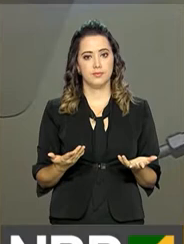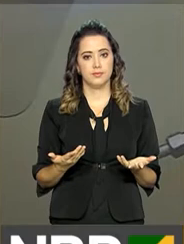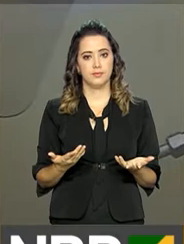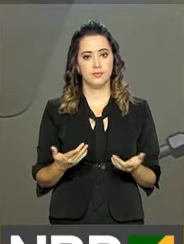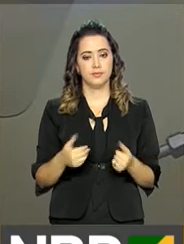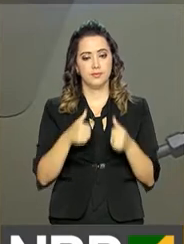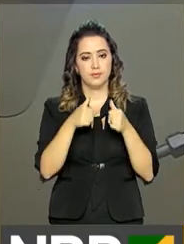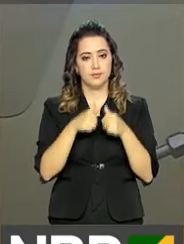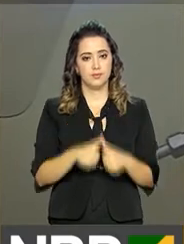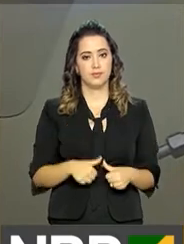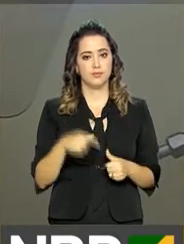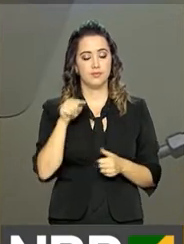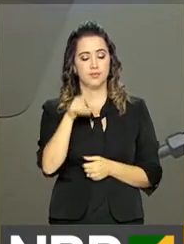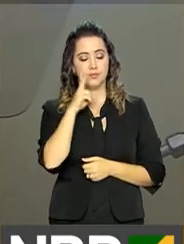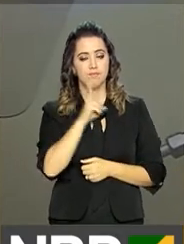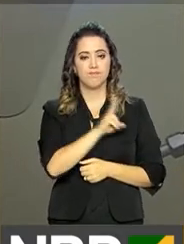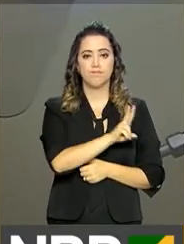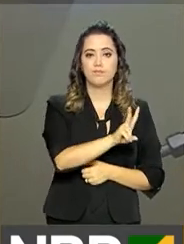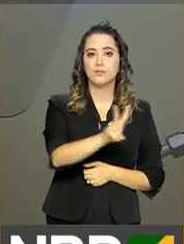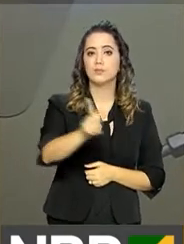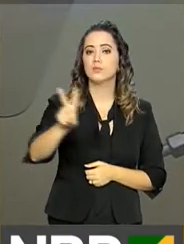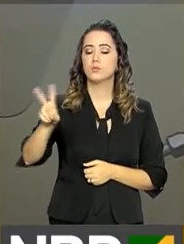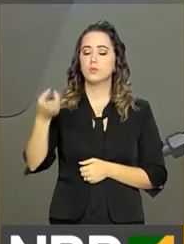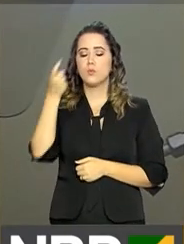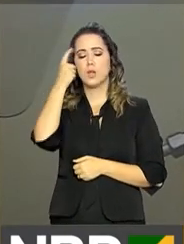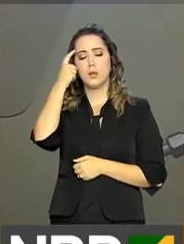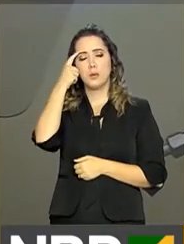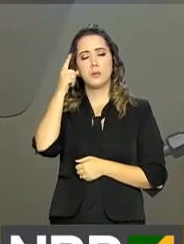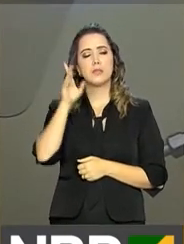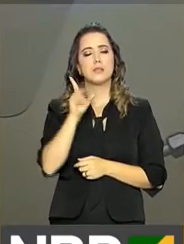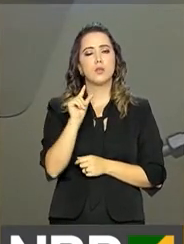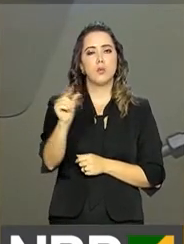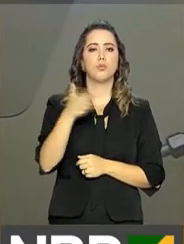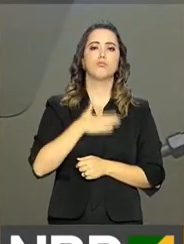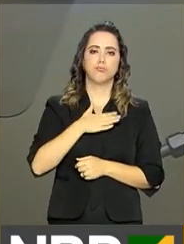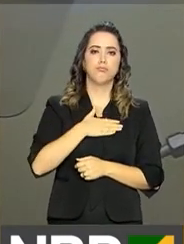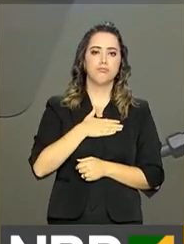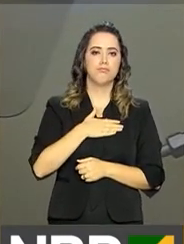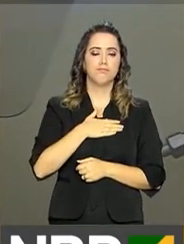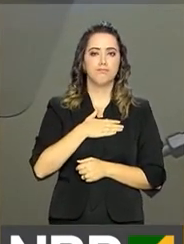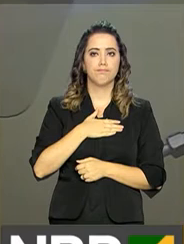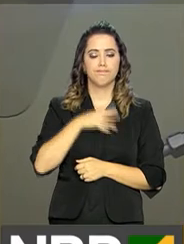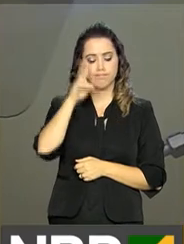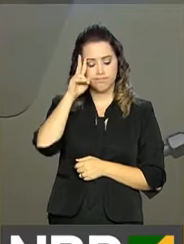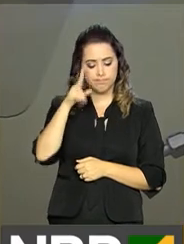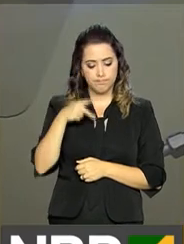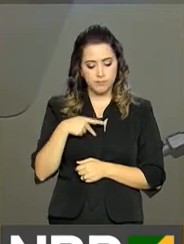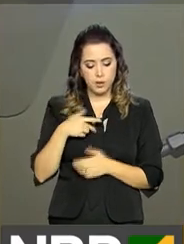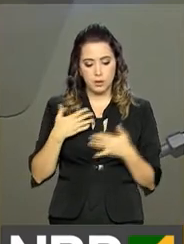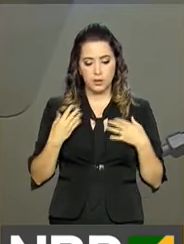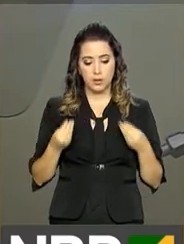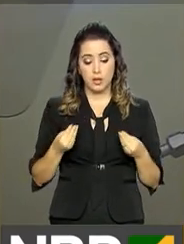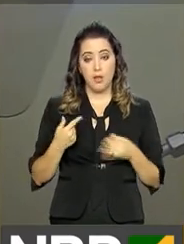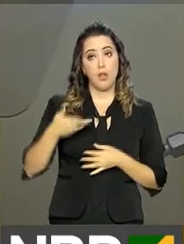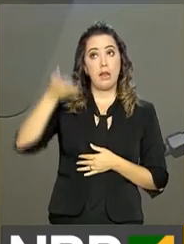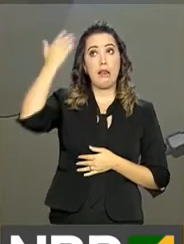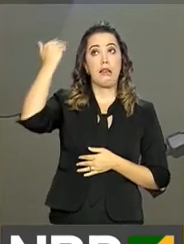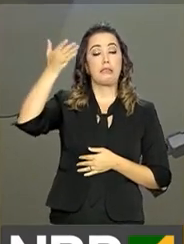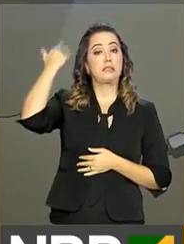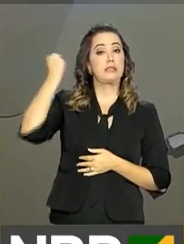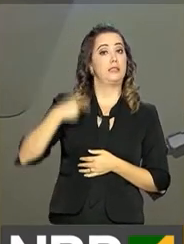estava olhando para eles e pensando um pouco em mim. Interessante, quando eu fiz a faculdade,